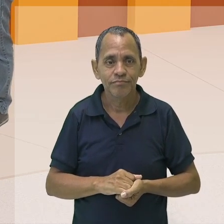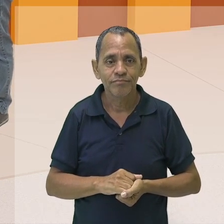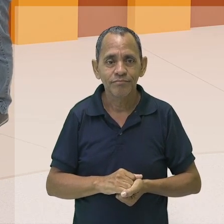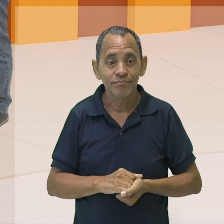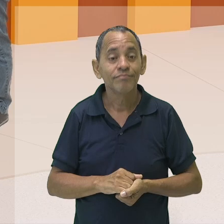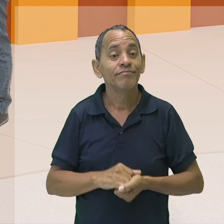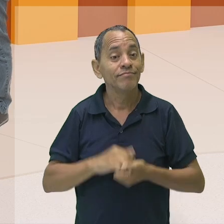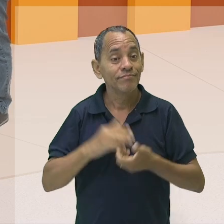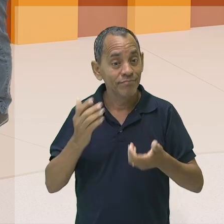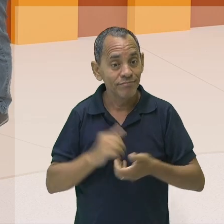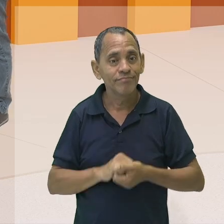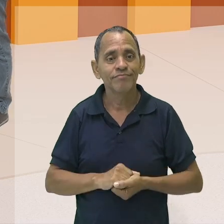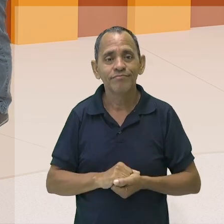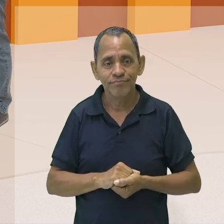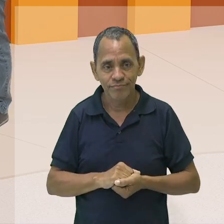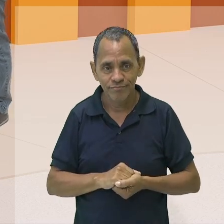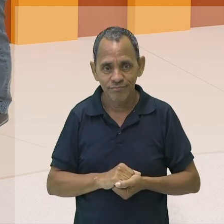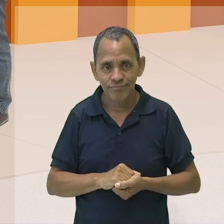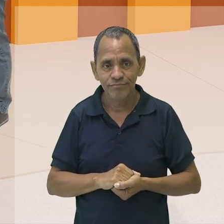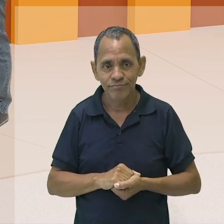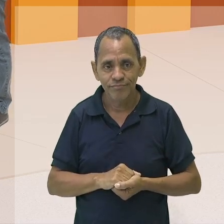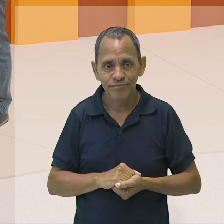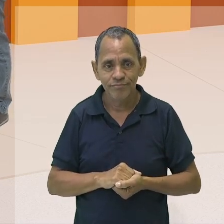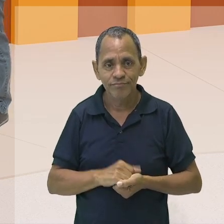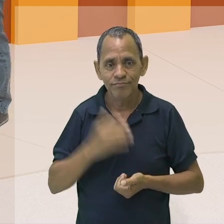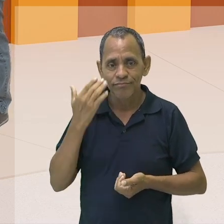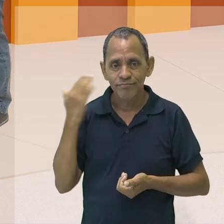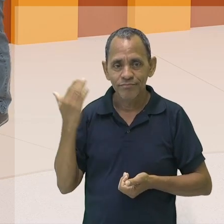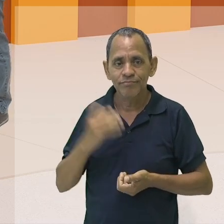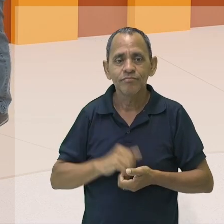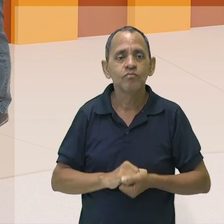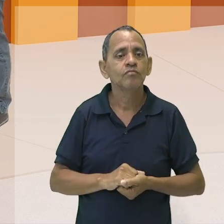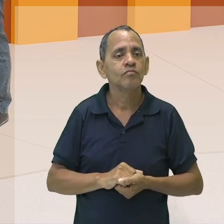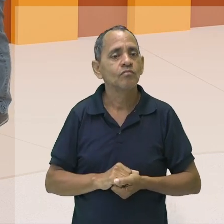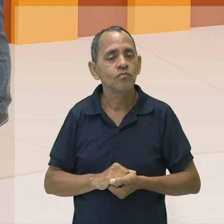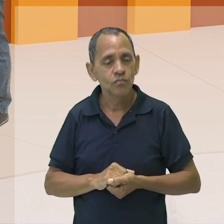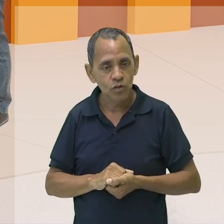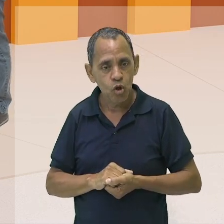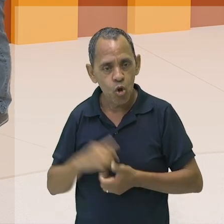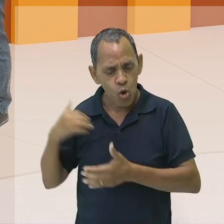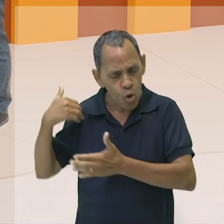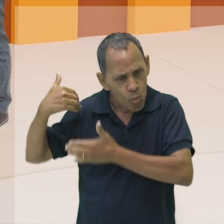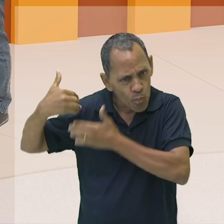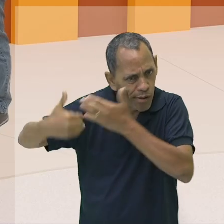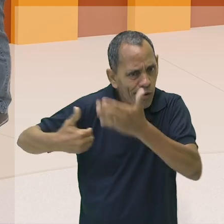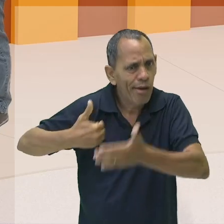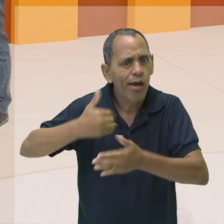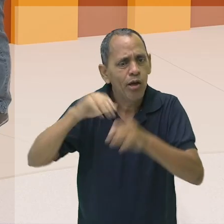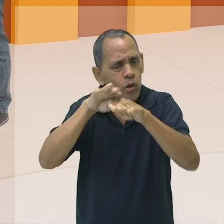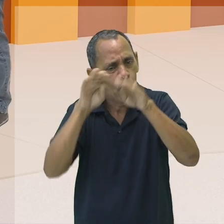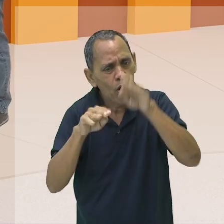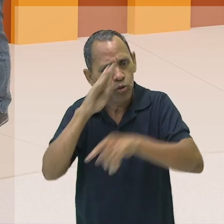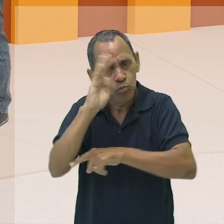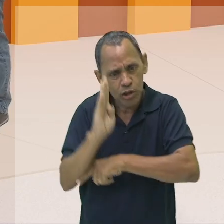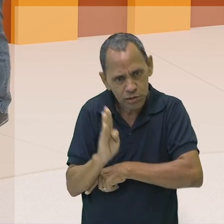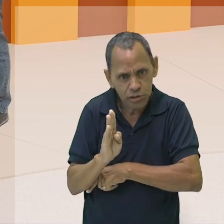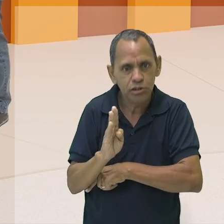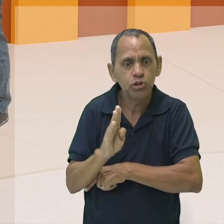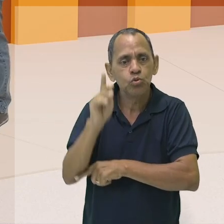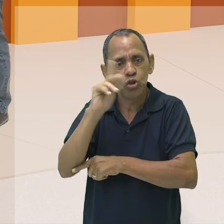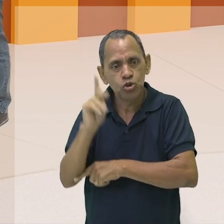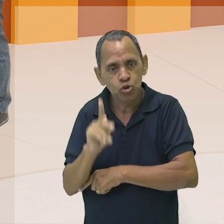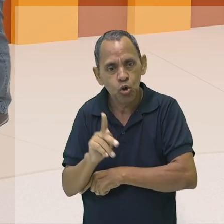Muito bem, professor. Então, as raízes históricas da desigualdade social no Brasil, elas são muito profundas, que remontam ali ao